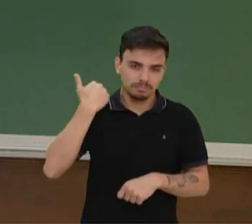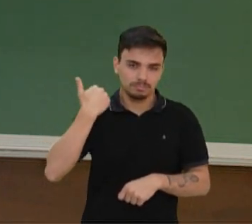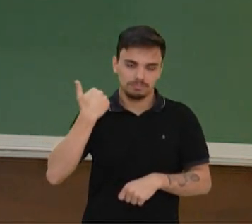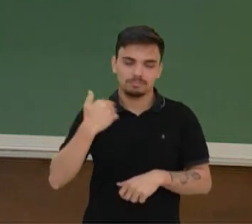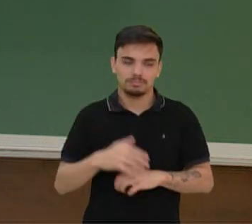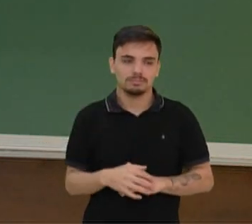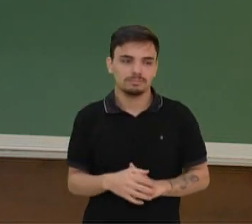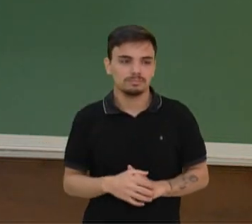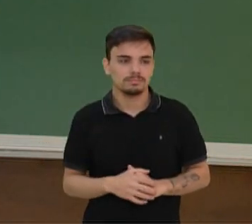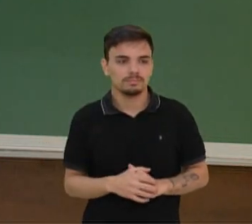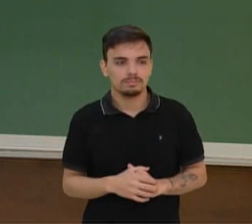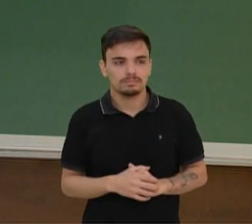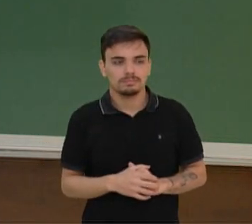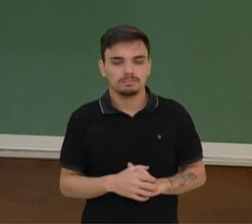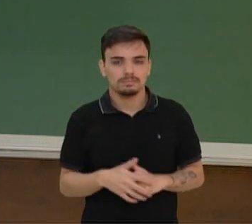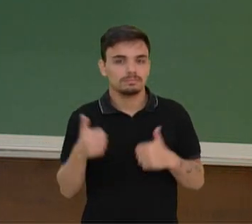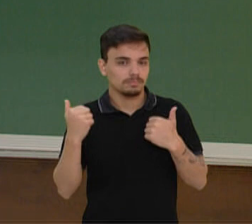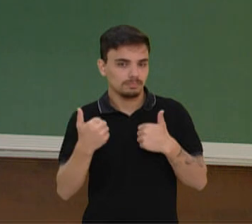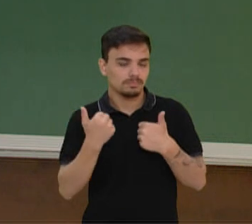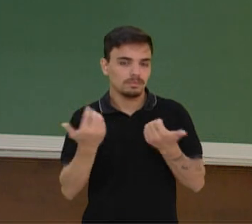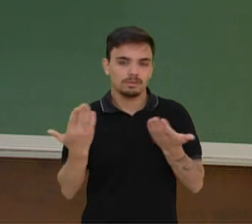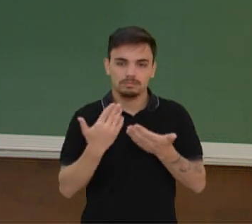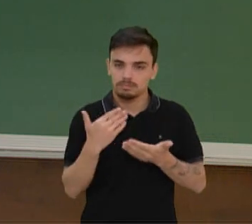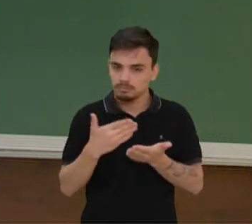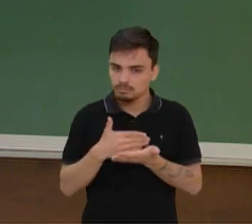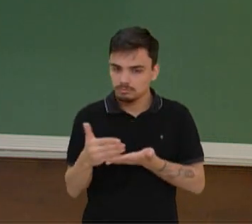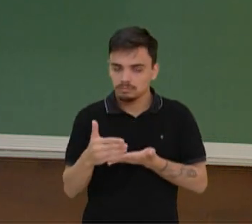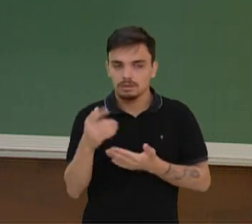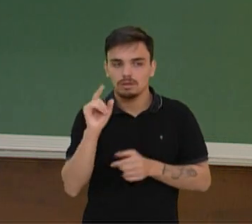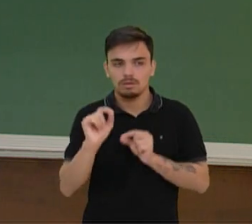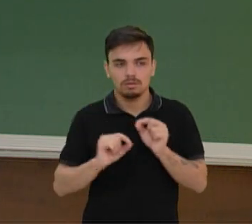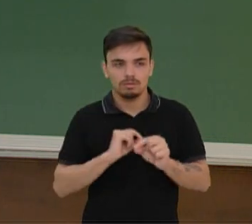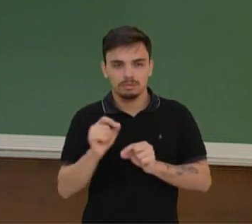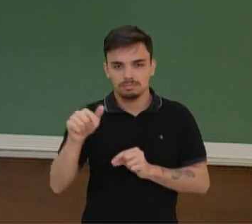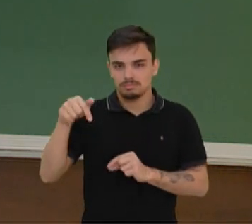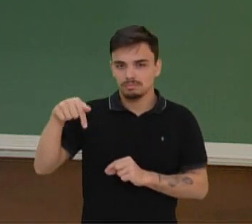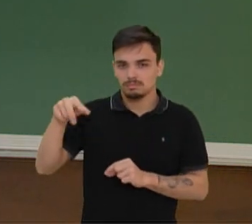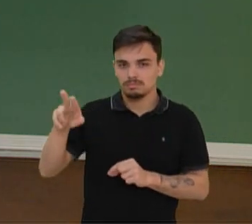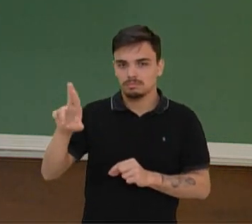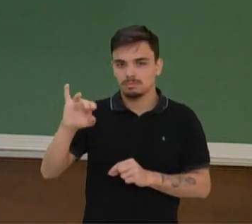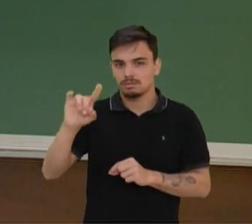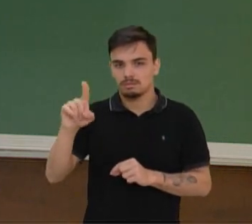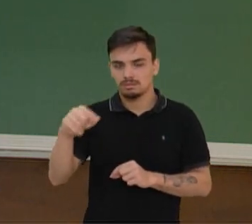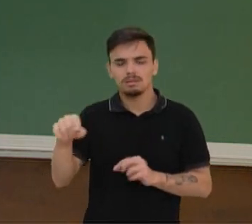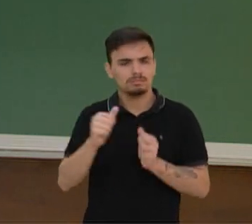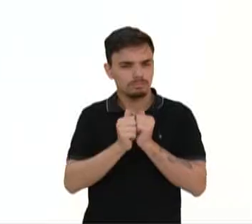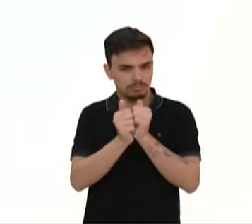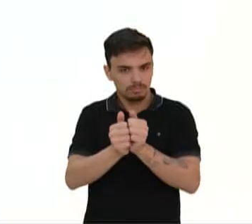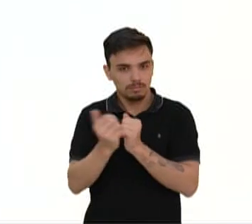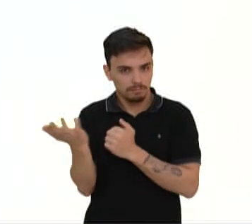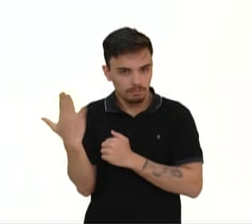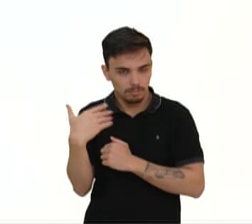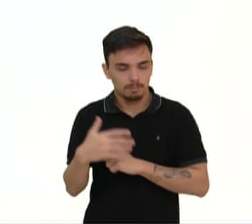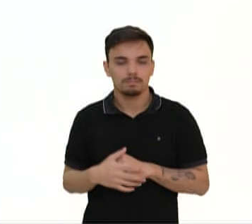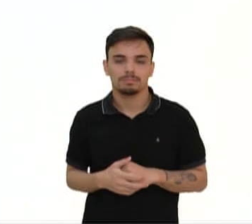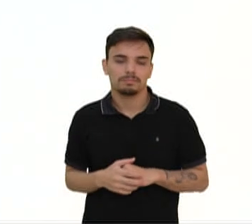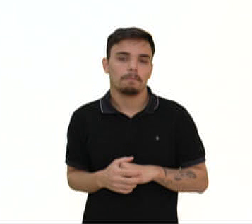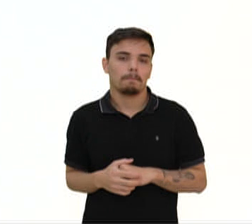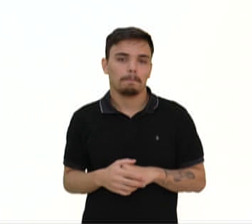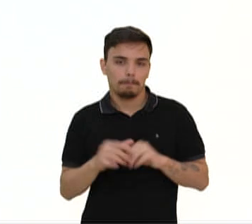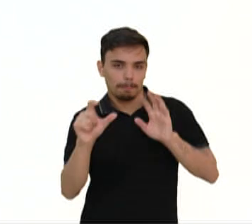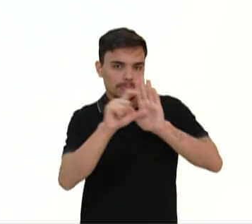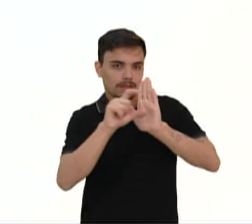já aconteceram, ok? Vamos lá então para o quiz. Vamos fazer o quiz juntos? No